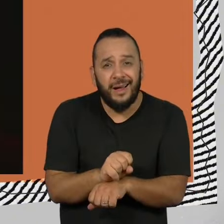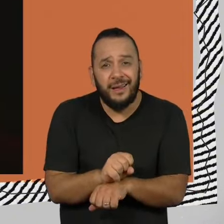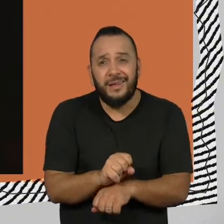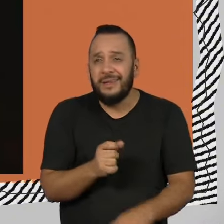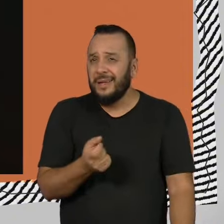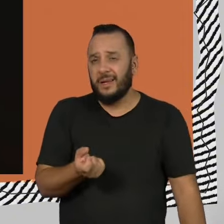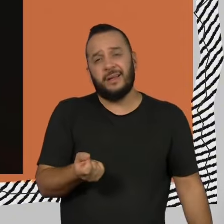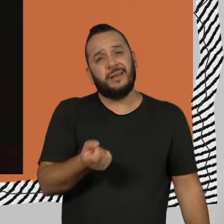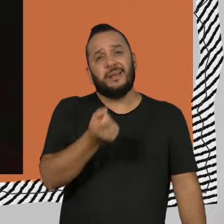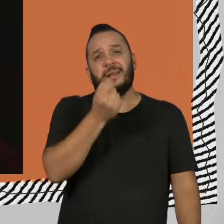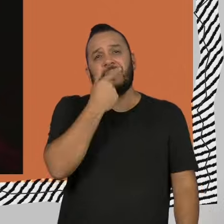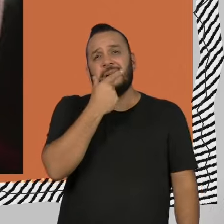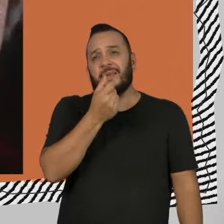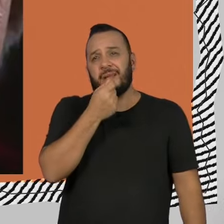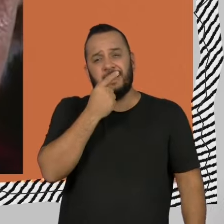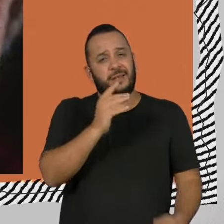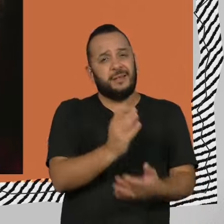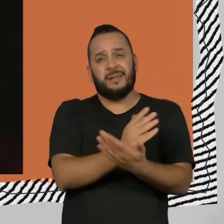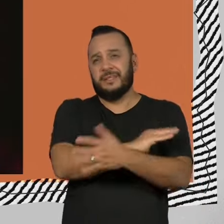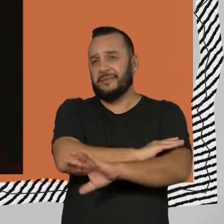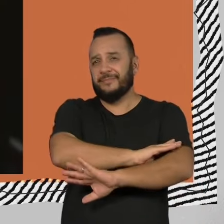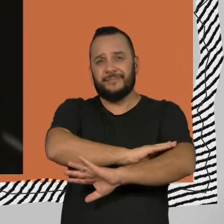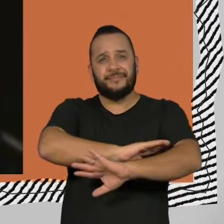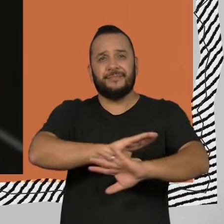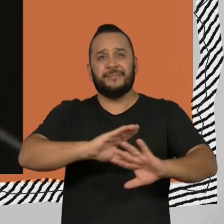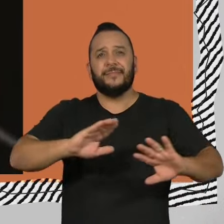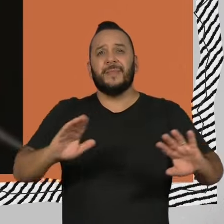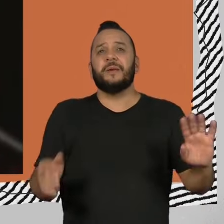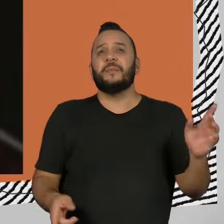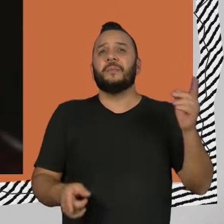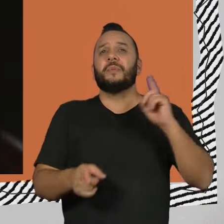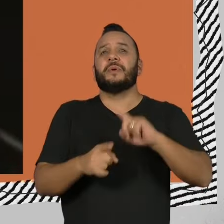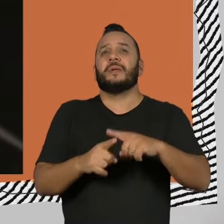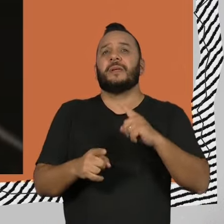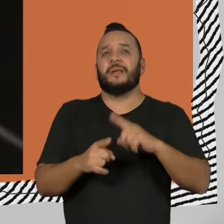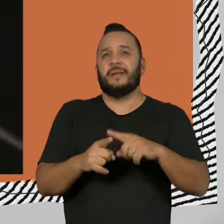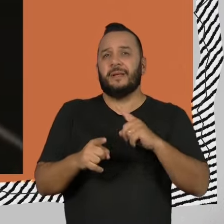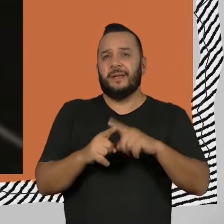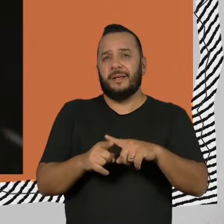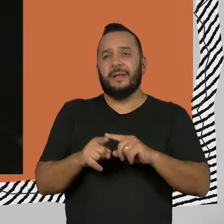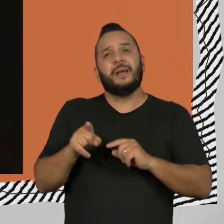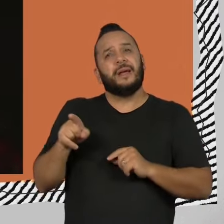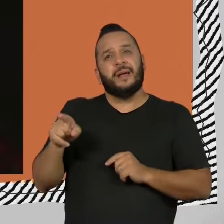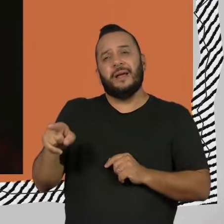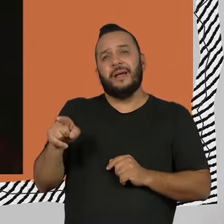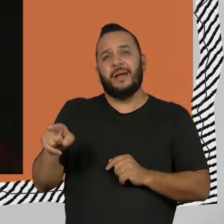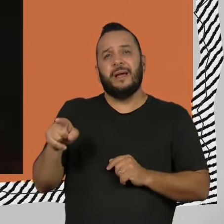Tomar a Pílula por ela não deixa nosso filho